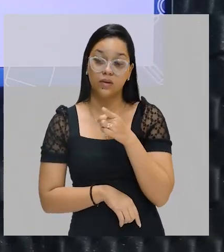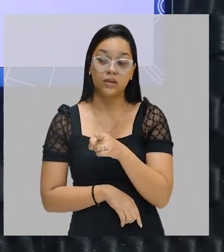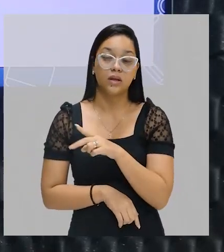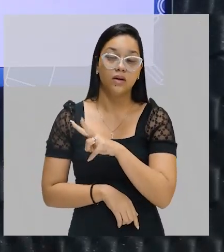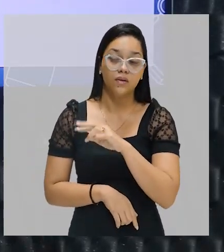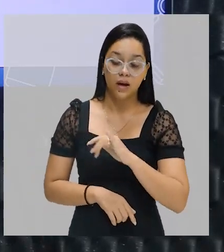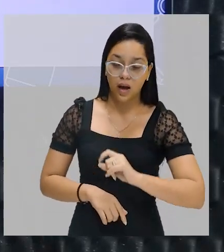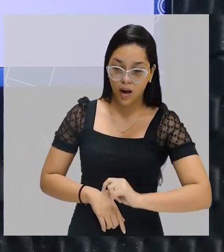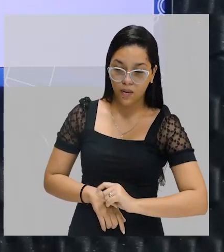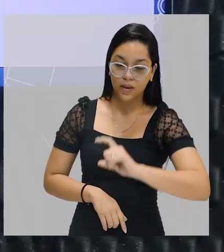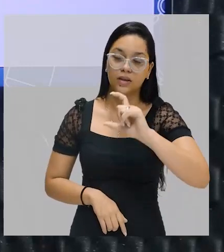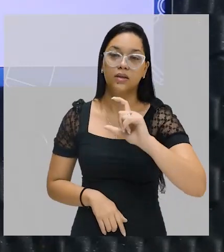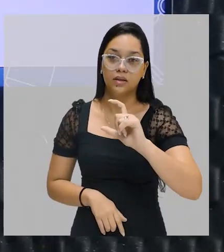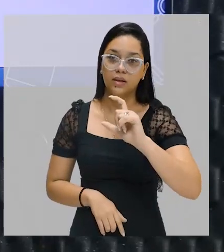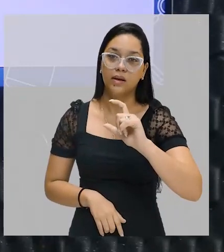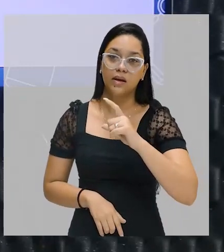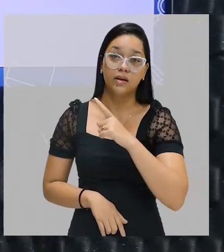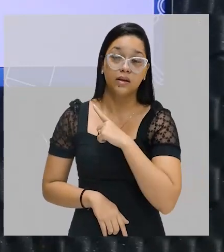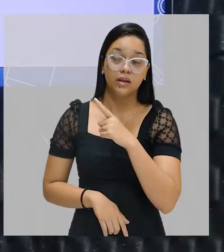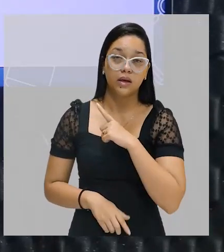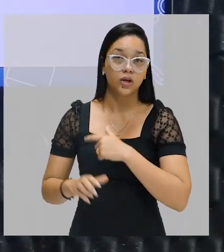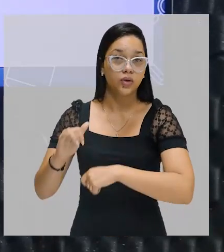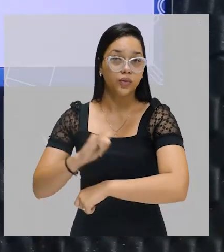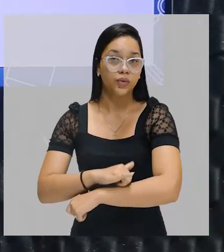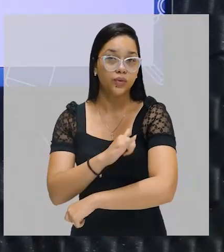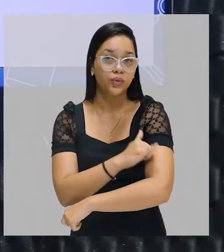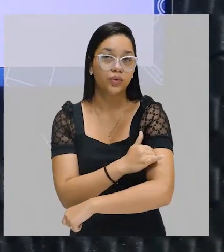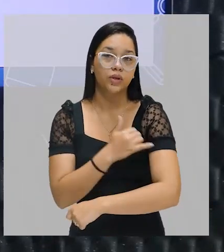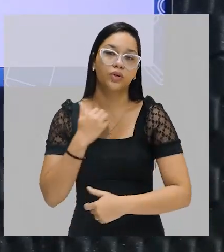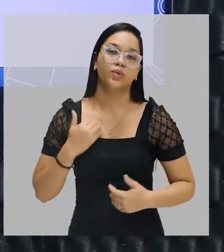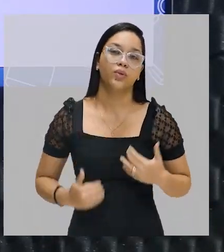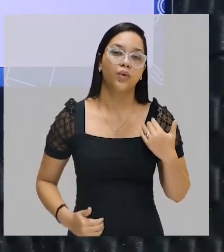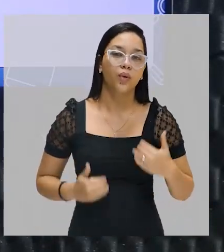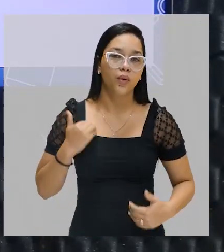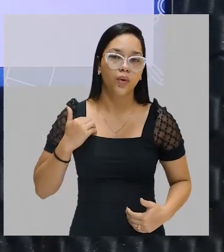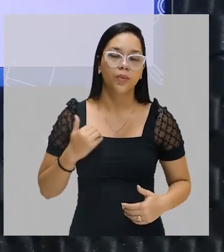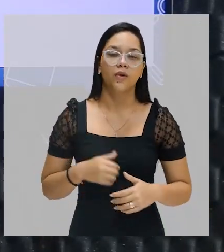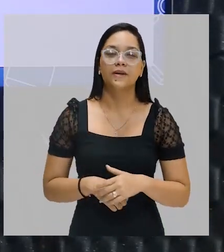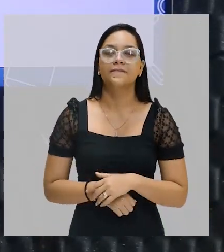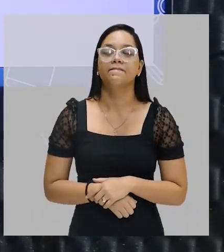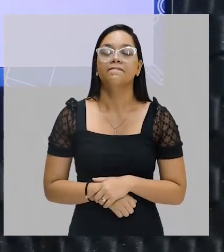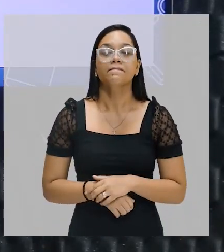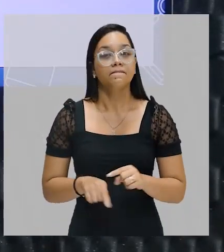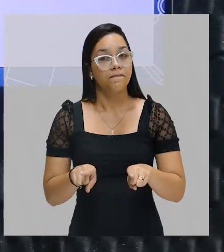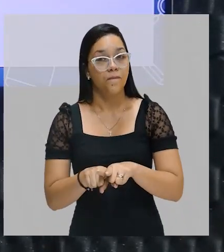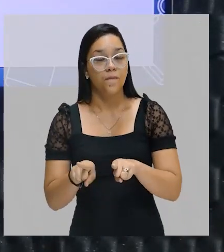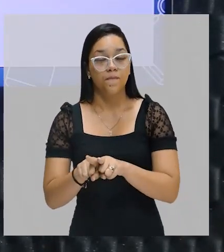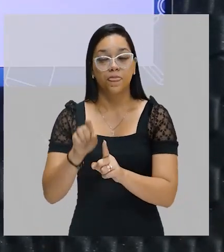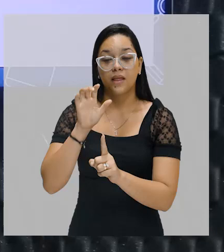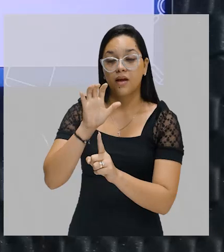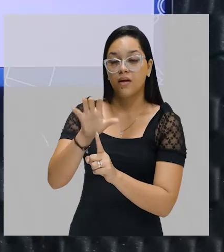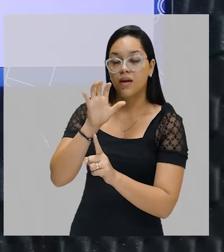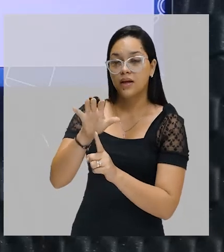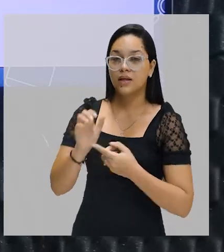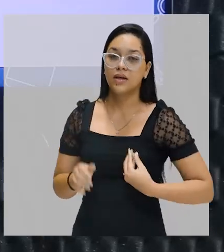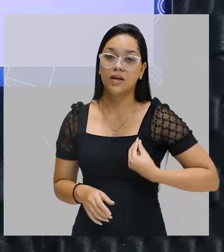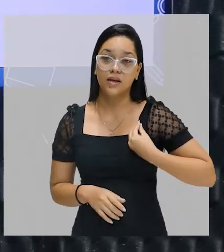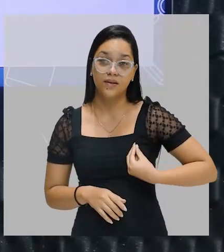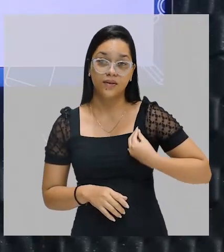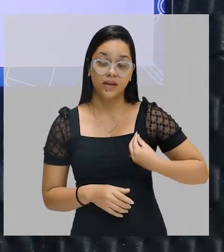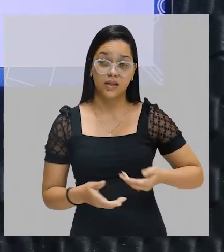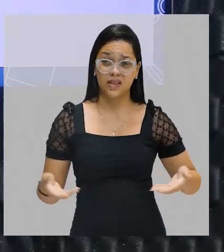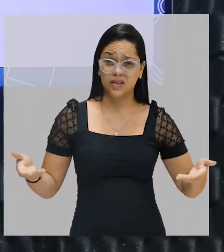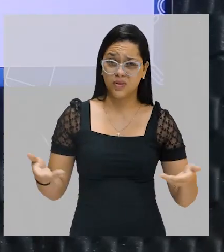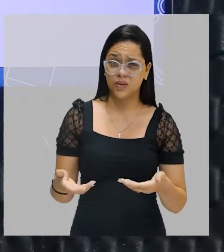vai aumentar o seu percentual de gordura corporal. A influência da vida moderna, que eu falei para